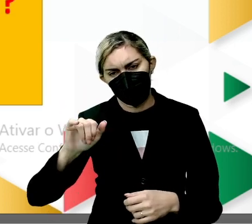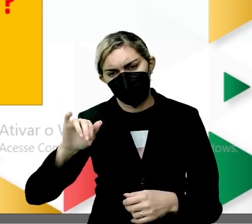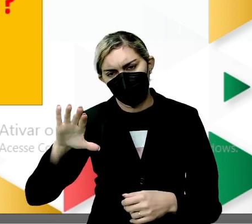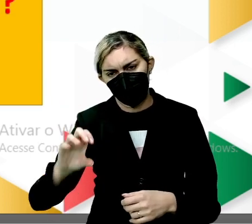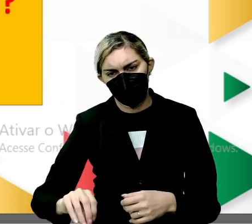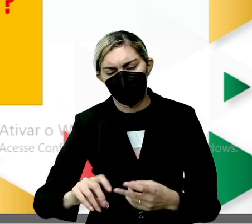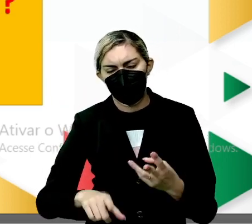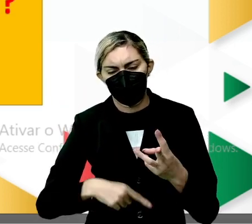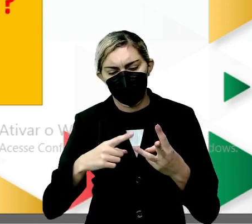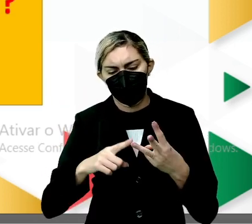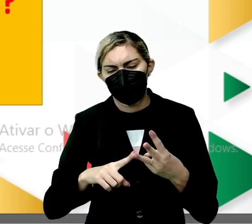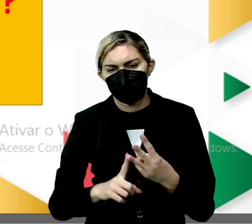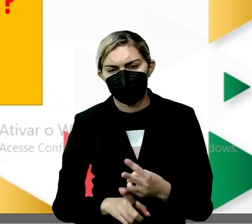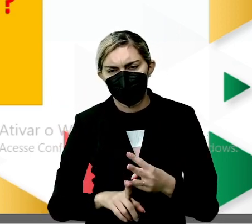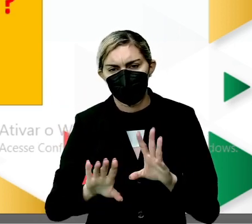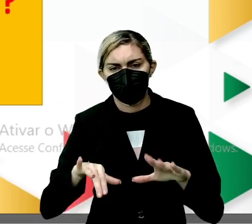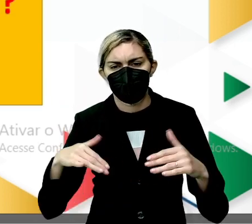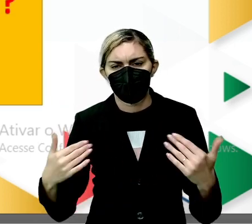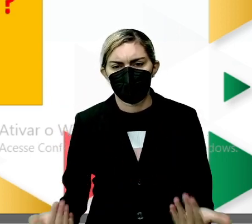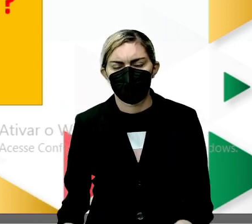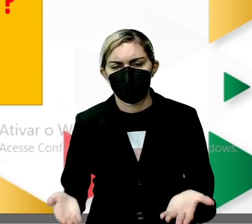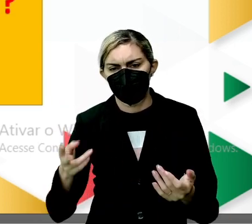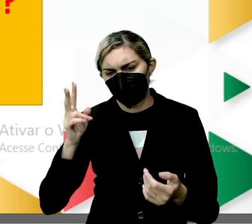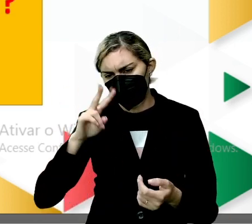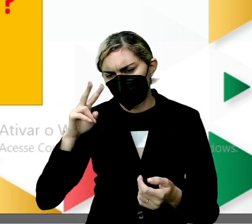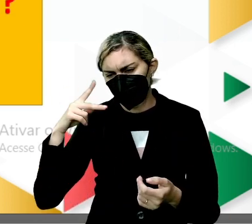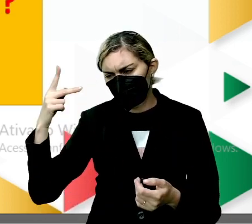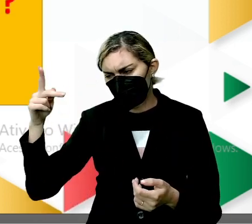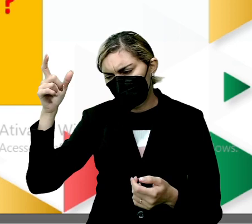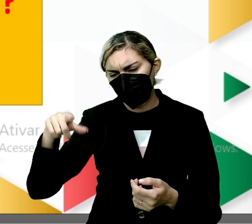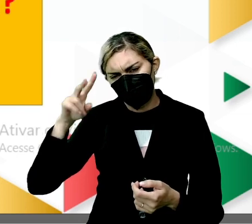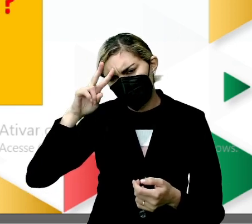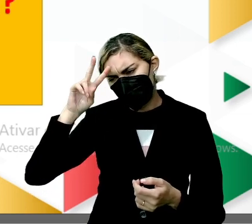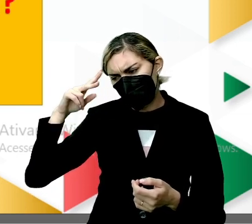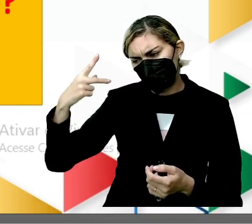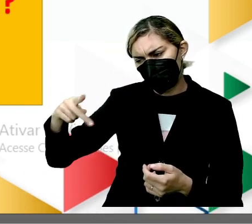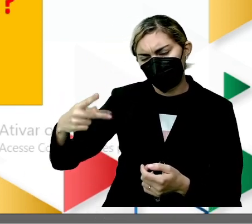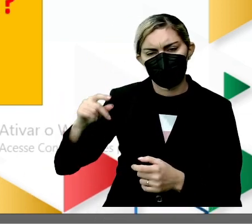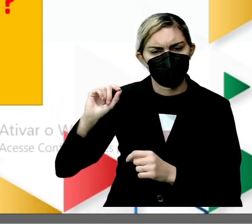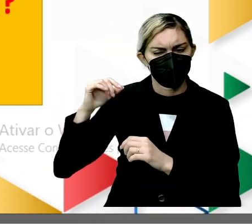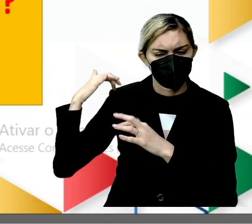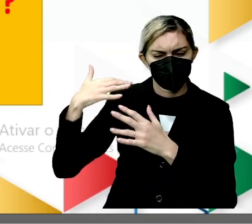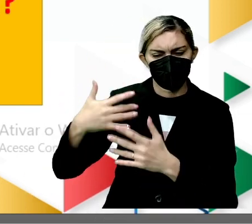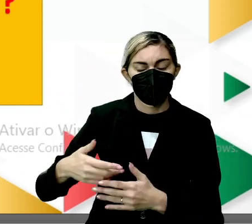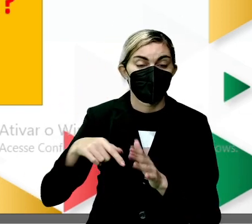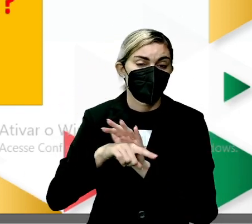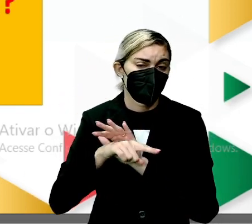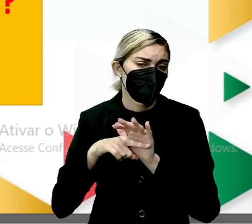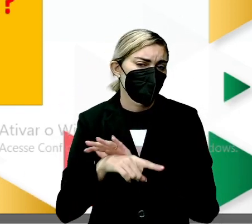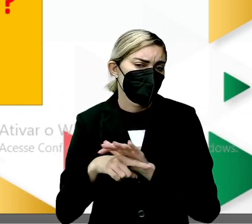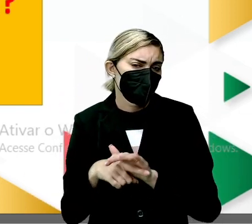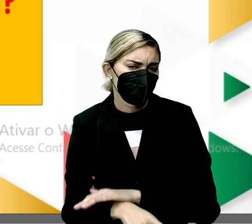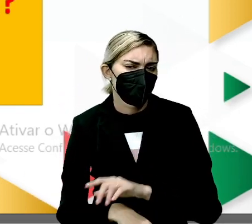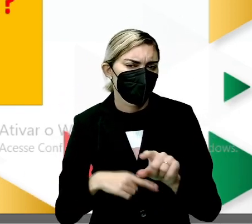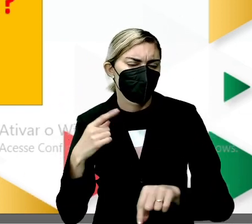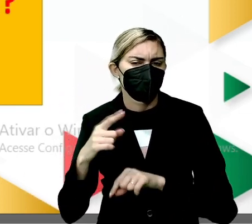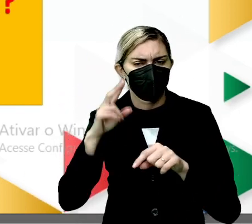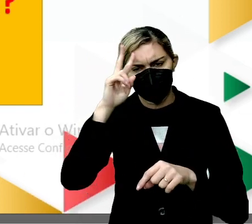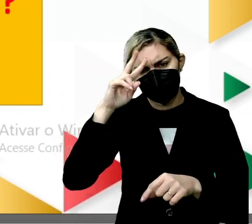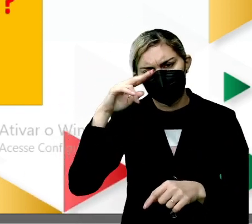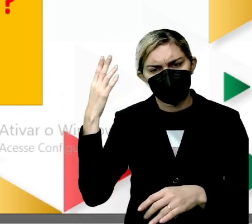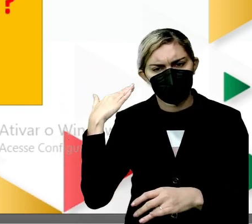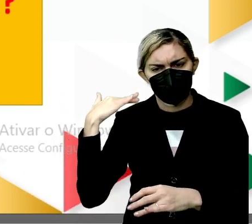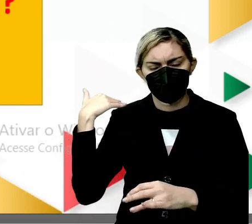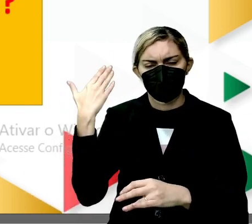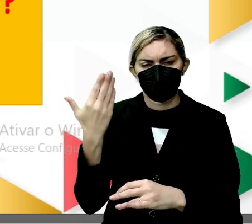espírita. Terceiro, qual o histórico do Espiritismo? Certo? Que tal você pesquisar sobre o histórico do